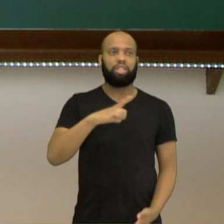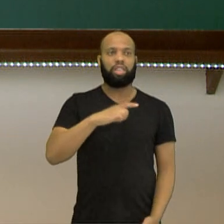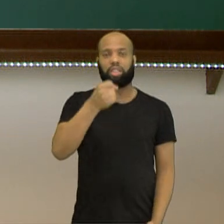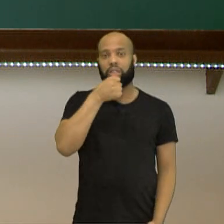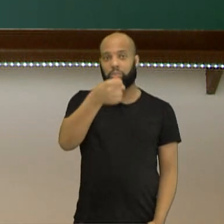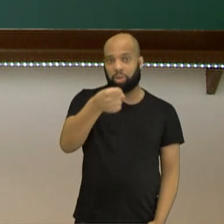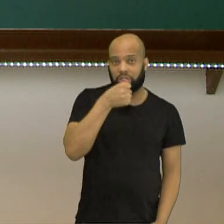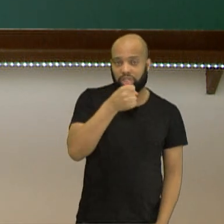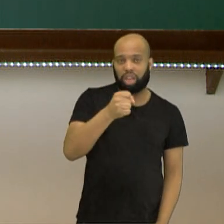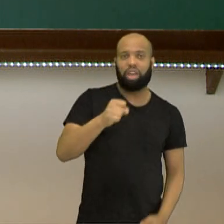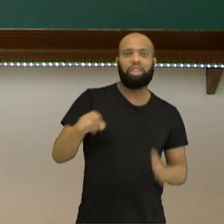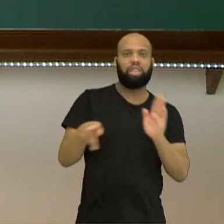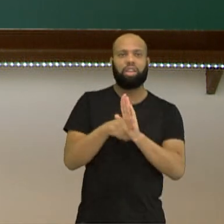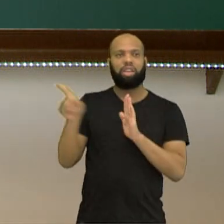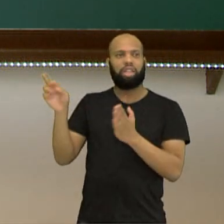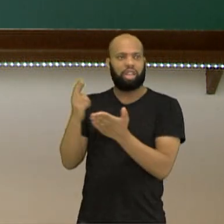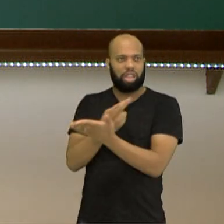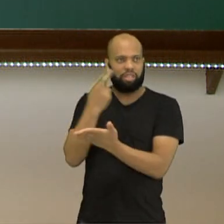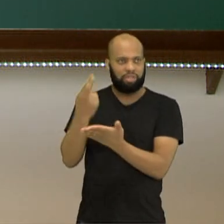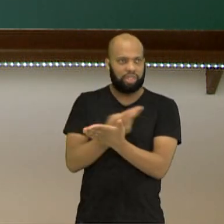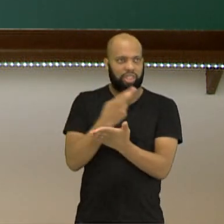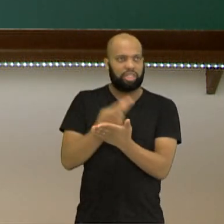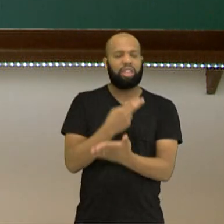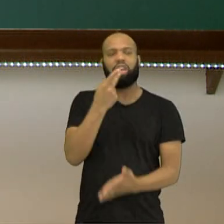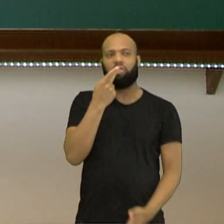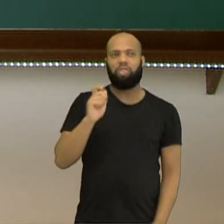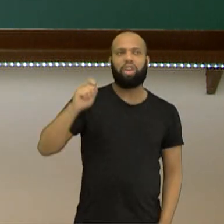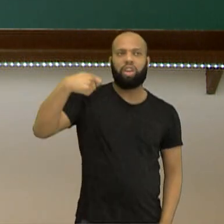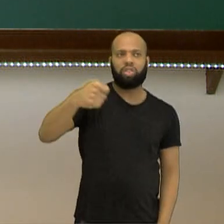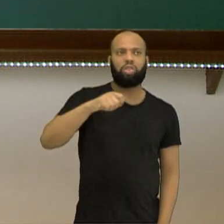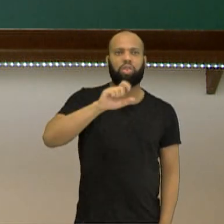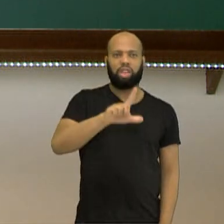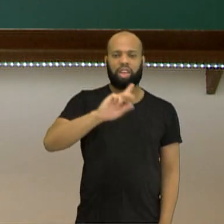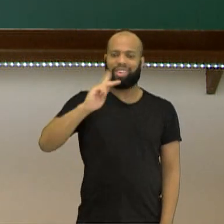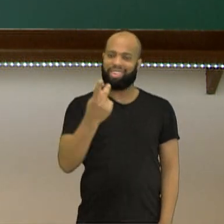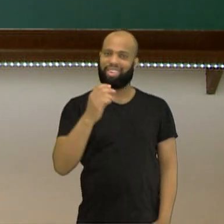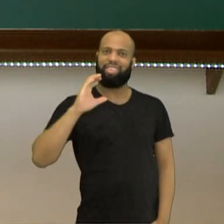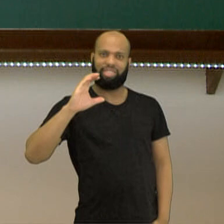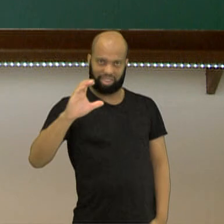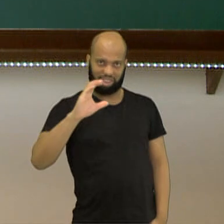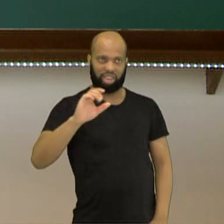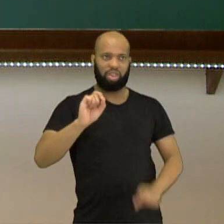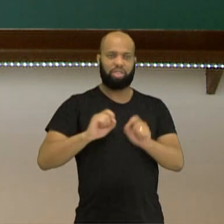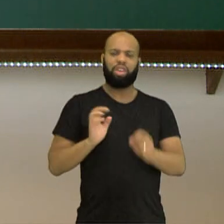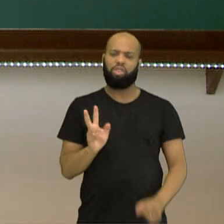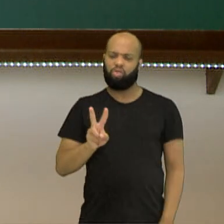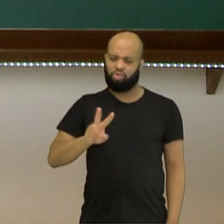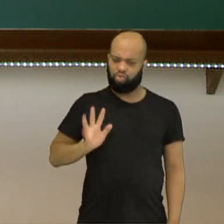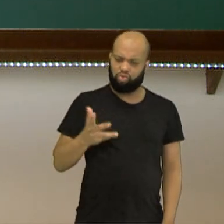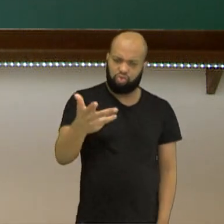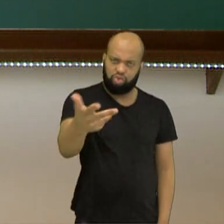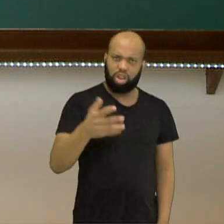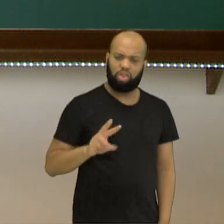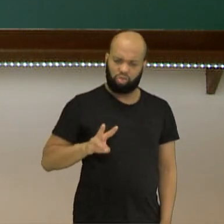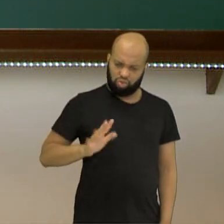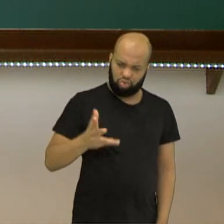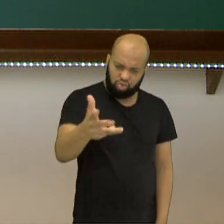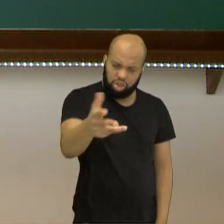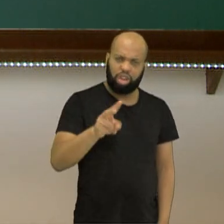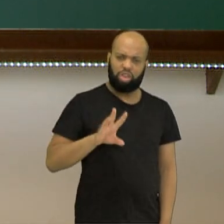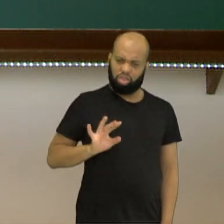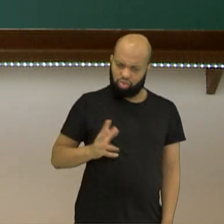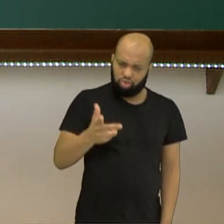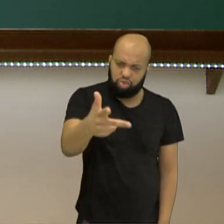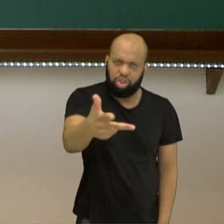Super Interessante fala de muon, fala do LHC, acelerador, então tudo isso tem a ver